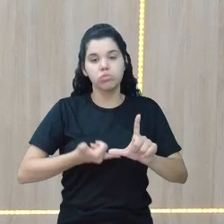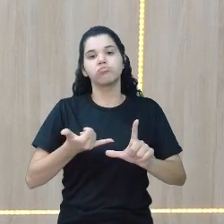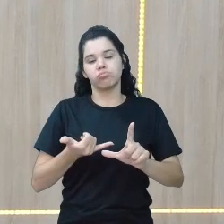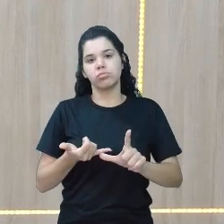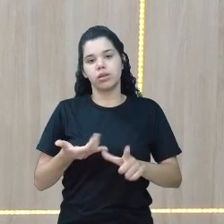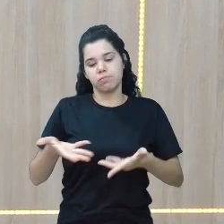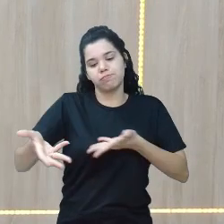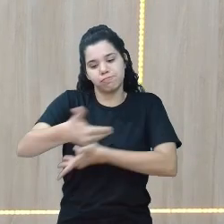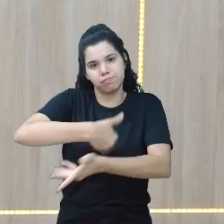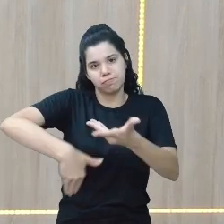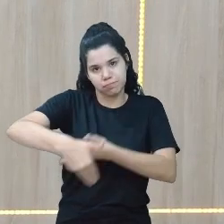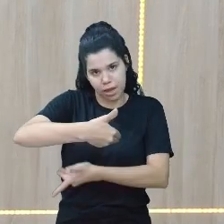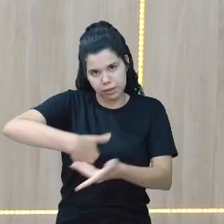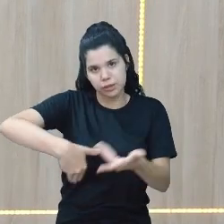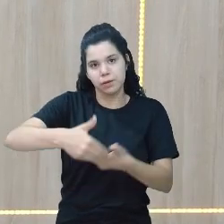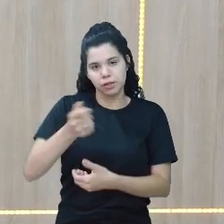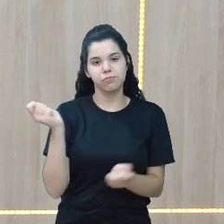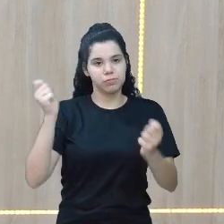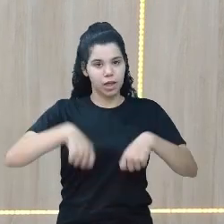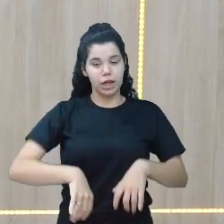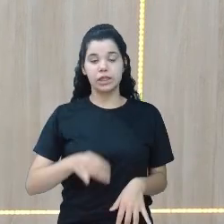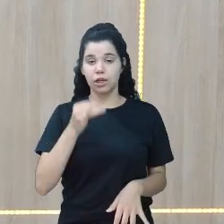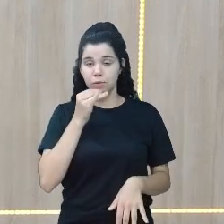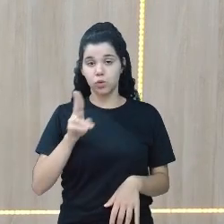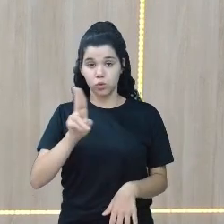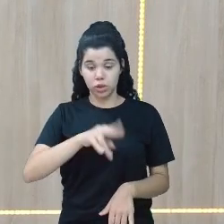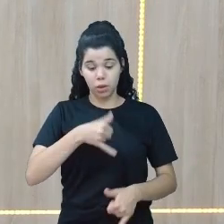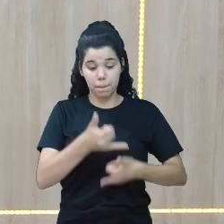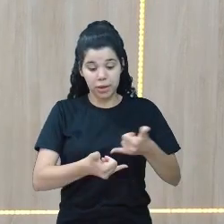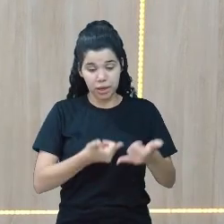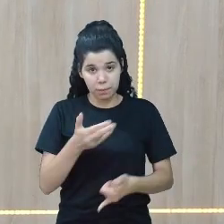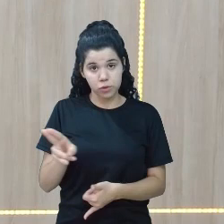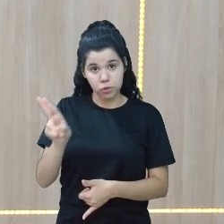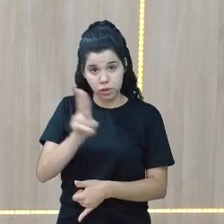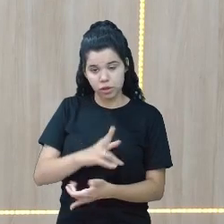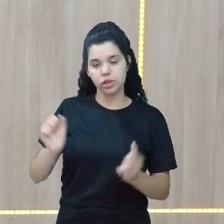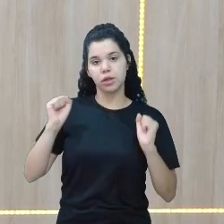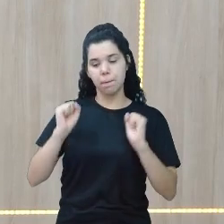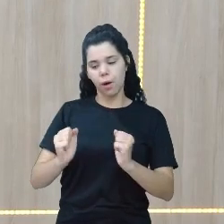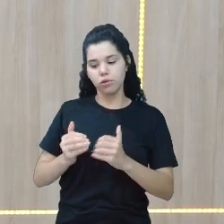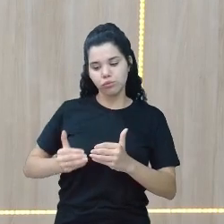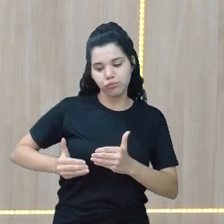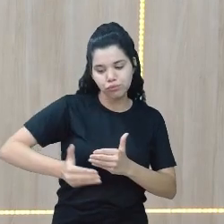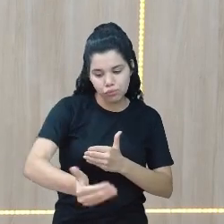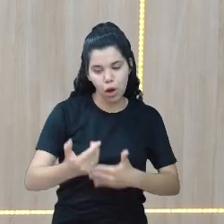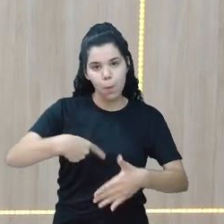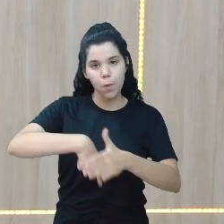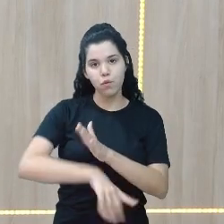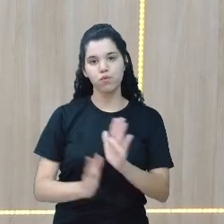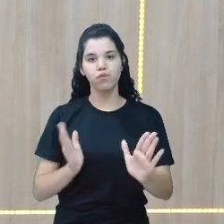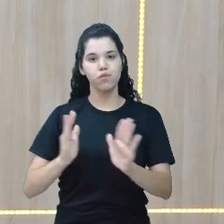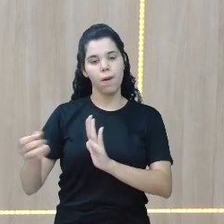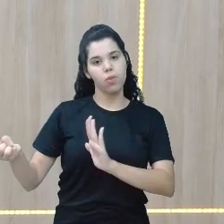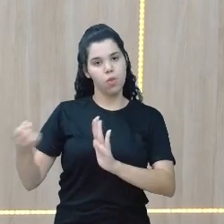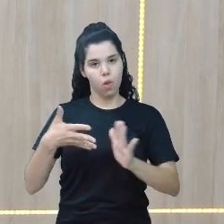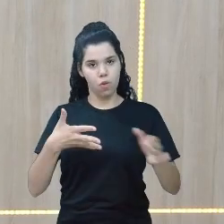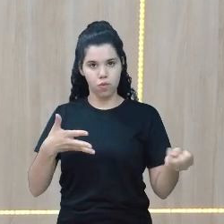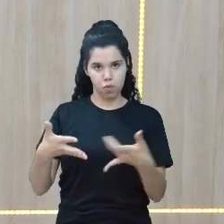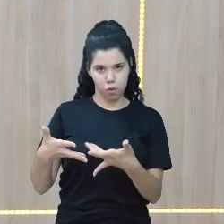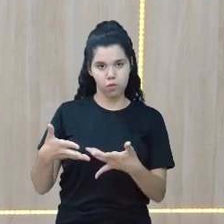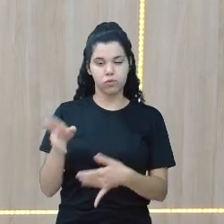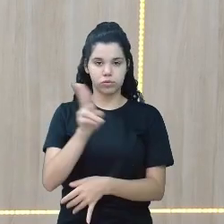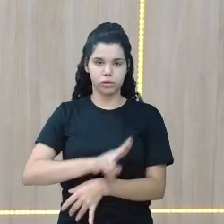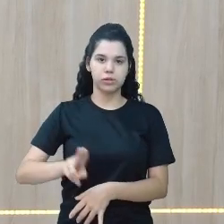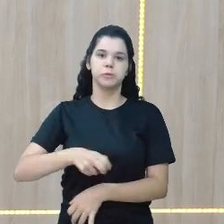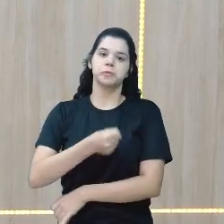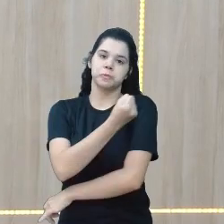vai perceber, a partir da brincadeira, por exemplo, com o dominó, se a gente já pode avançar em outras fases, para outras fases do sistema de